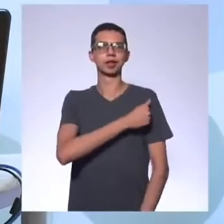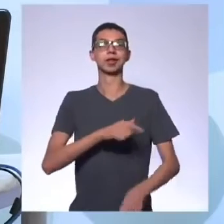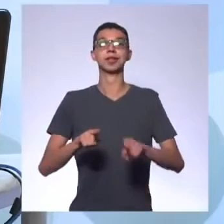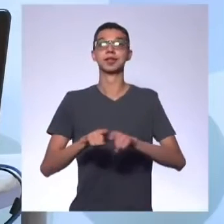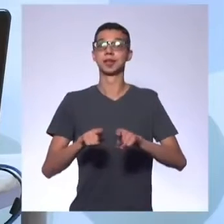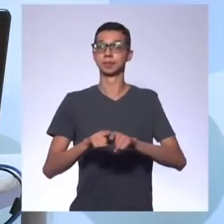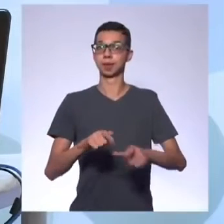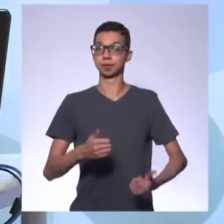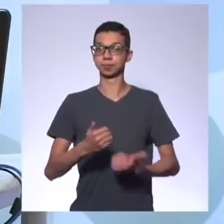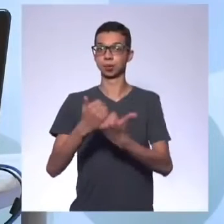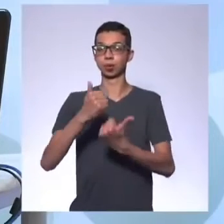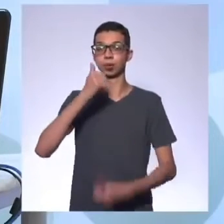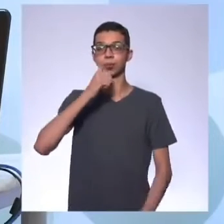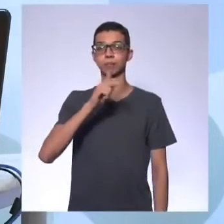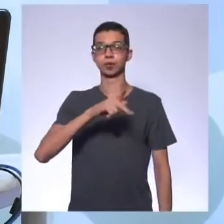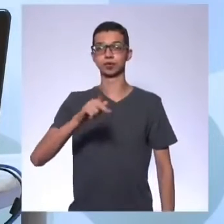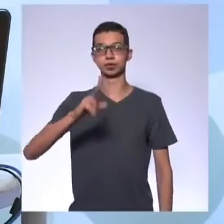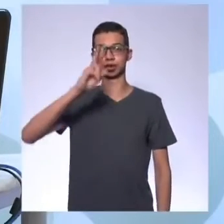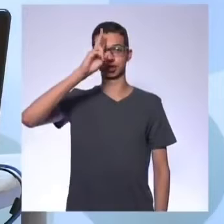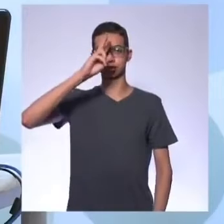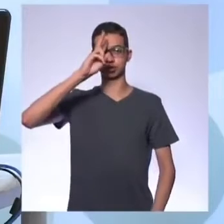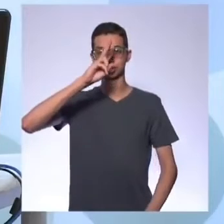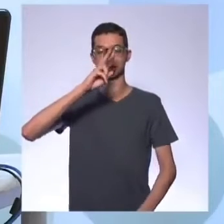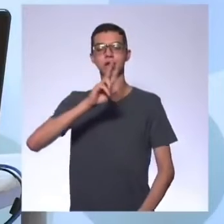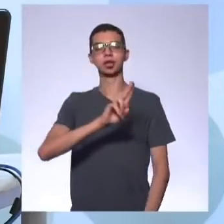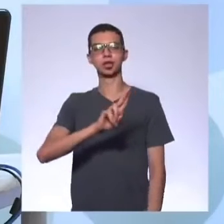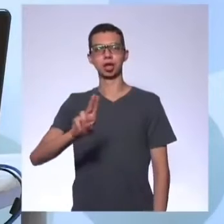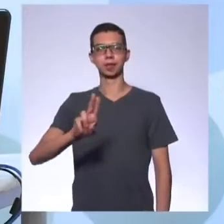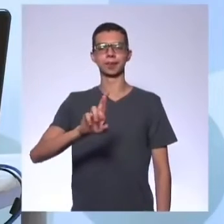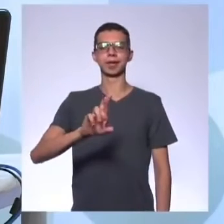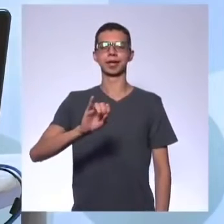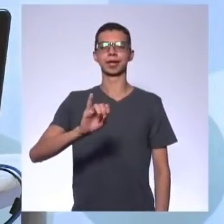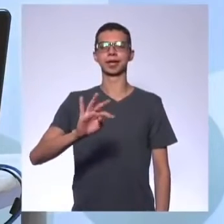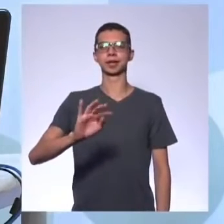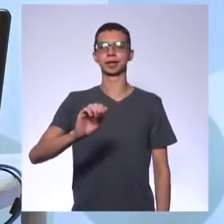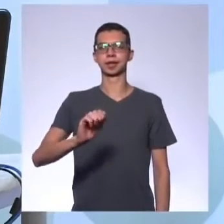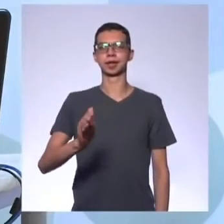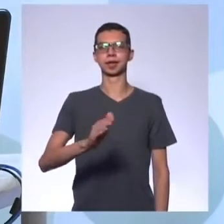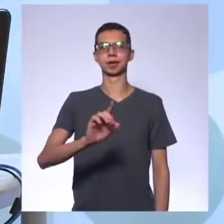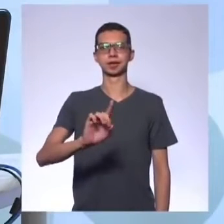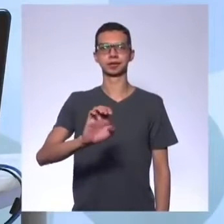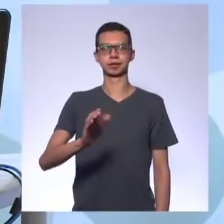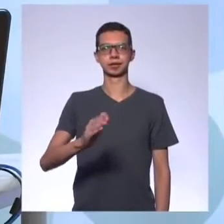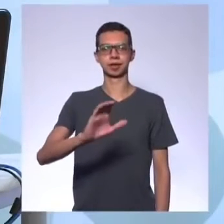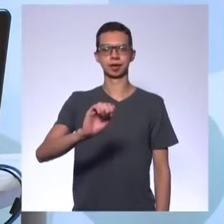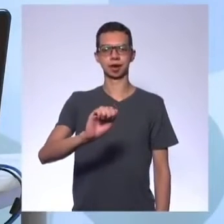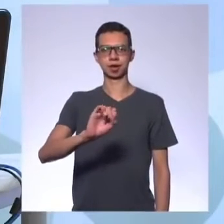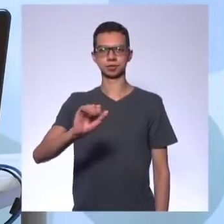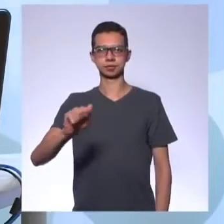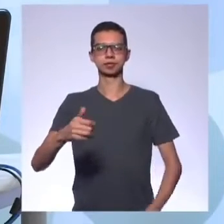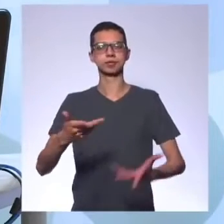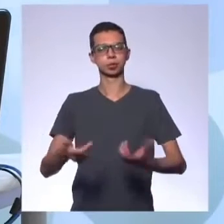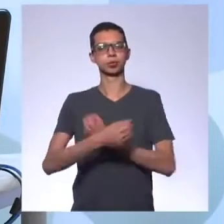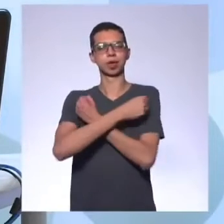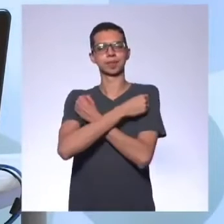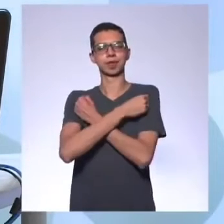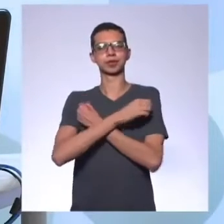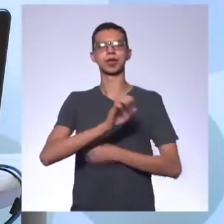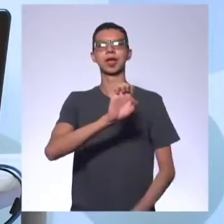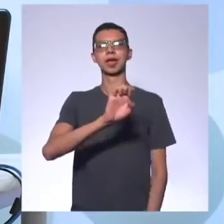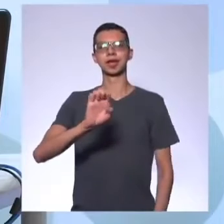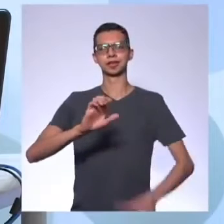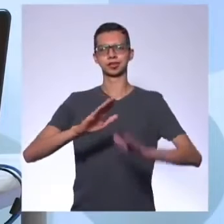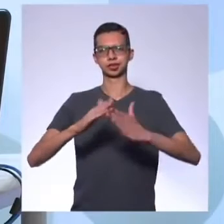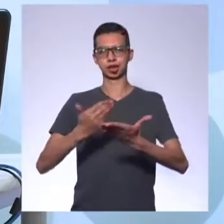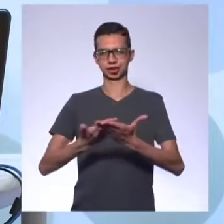o apoio da professora de História, Rita de Cássia. Então, o nosso forte abraço a EE, senador Robert Kennedy, aí